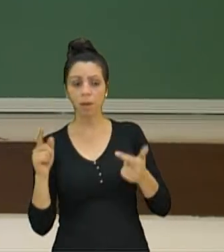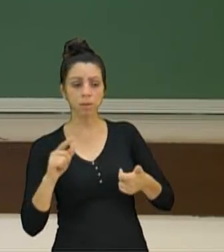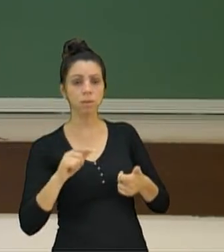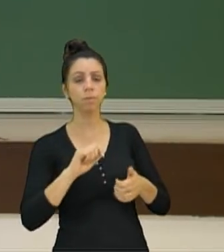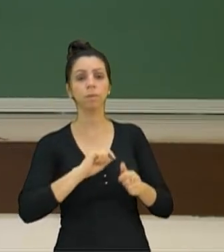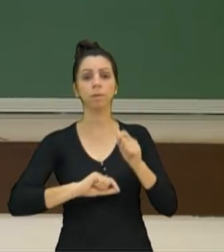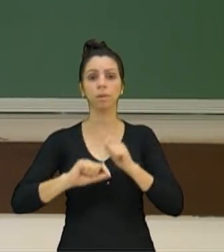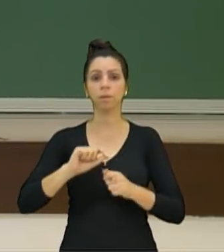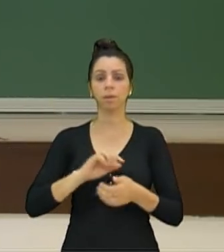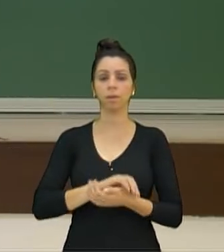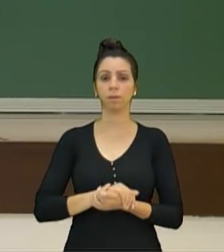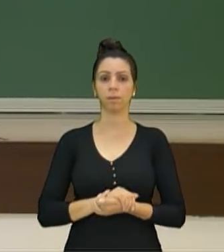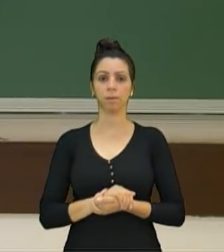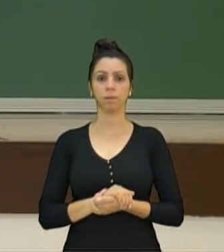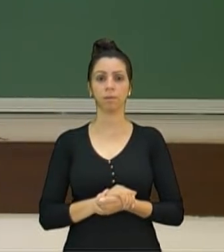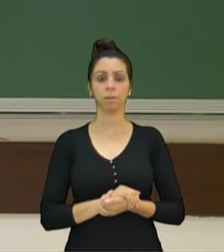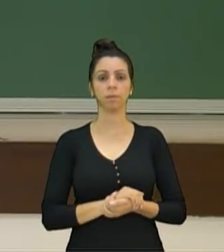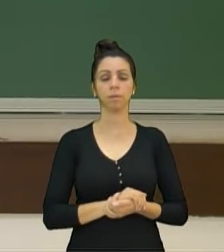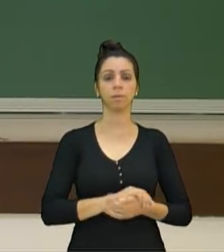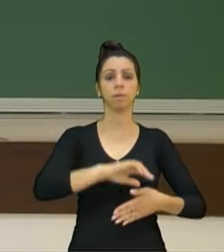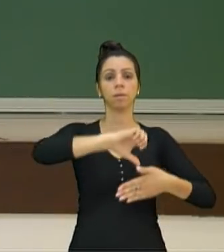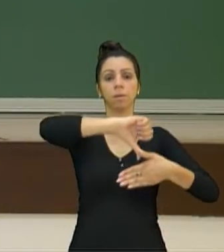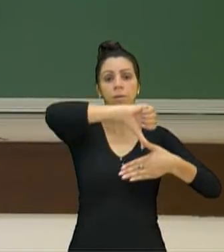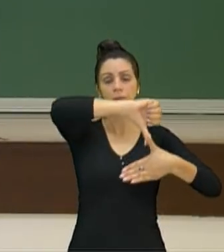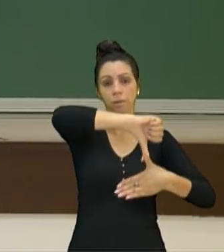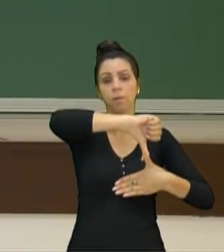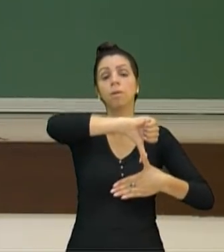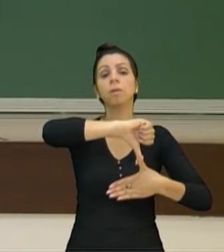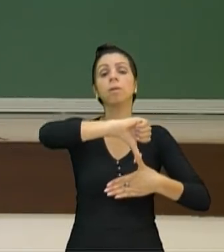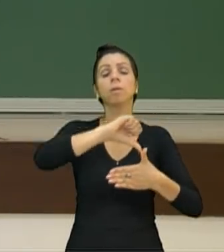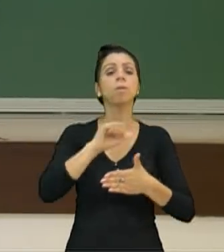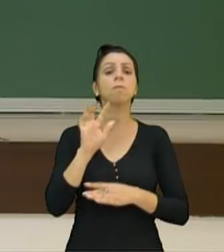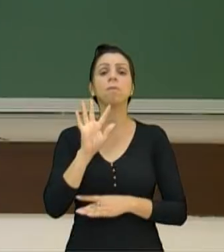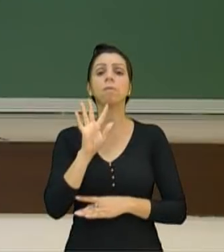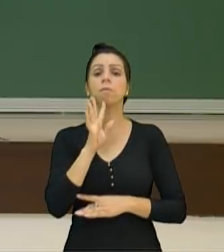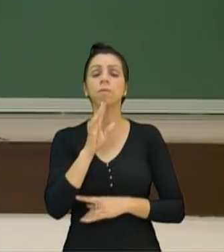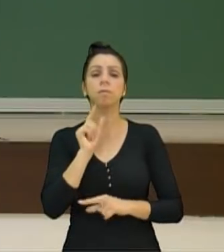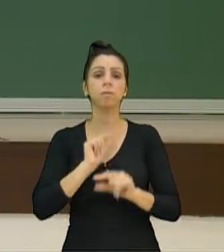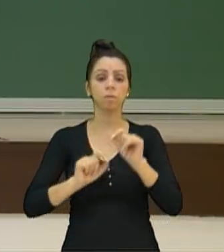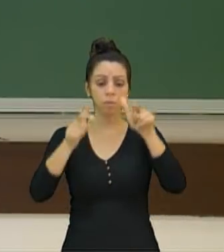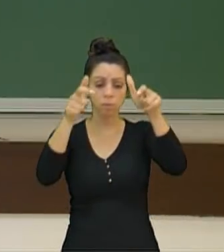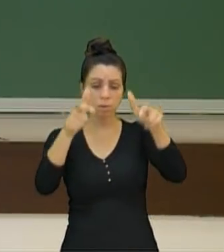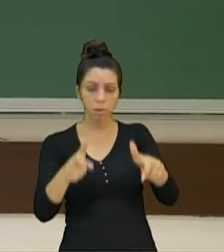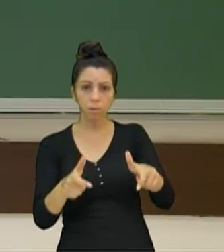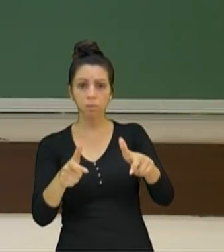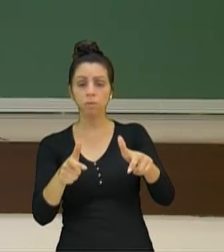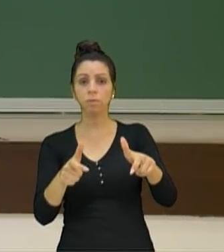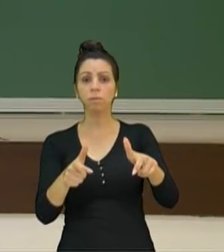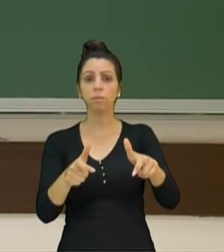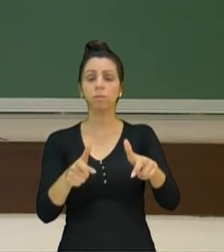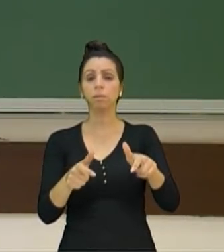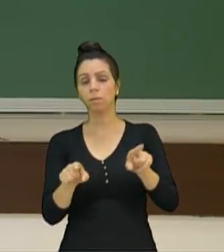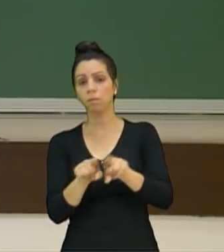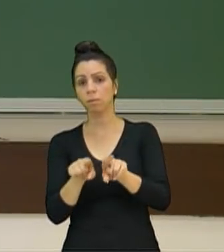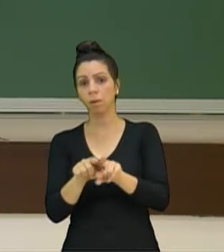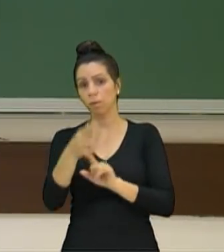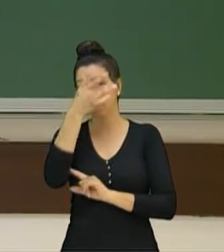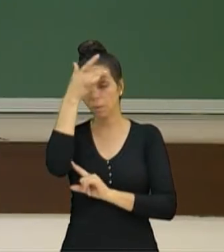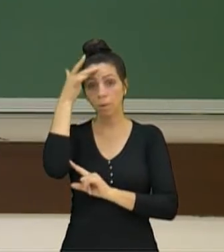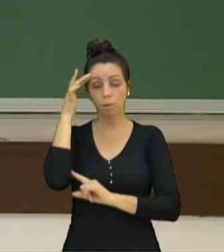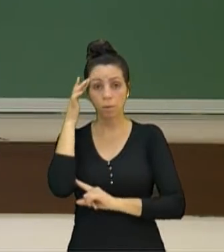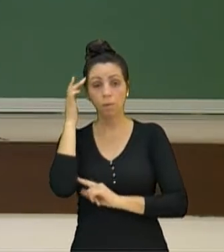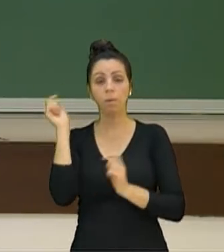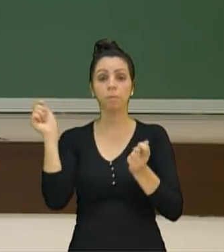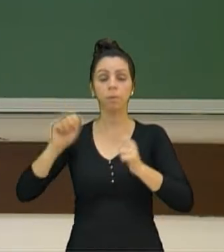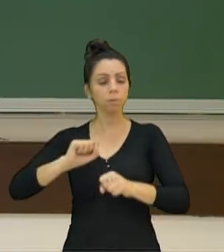Norte, no México, existe um local muito conhecido que já apareceu em vários filmes, onde os saltadores eles têm que